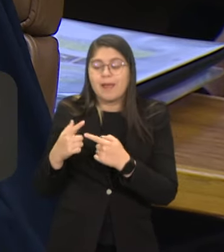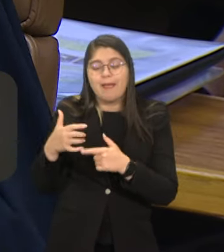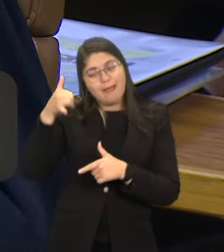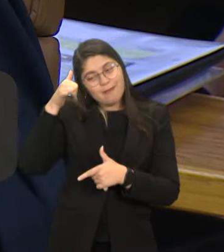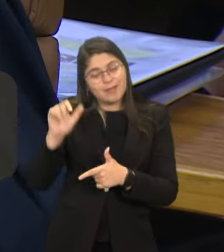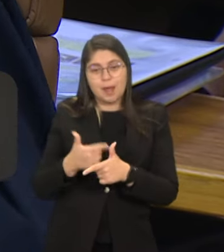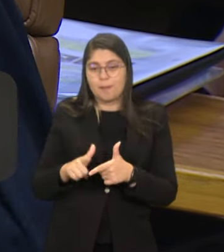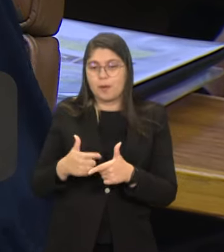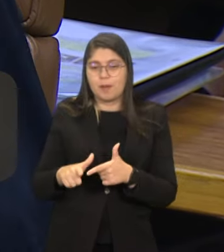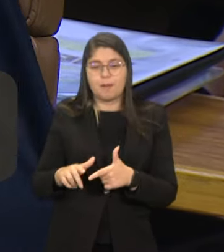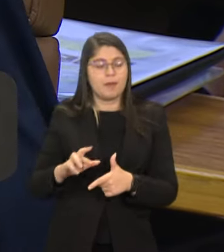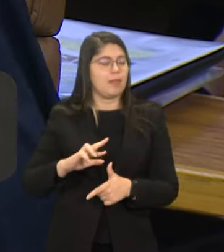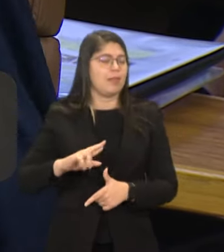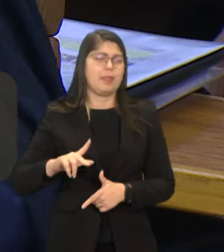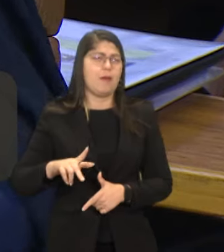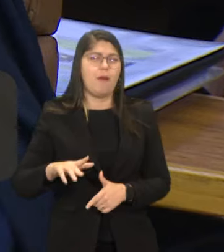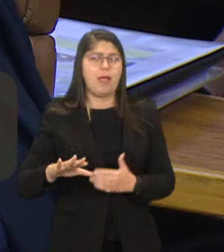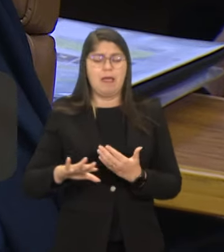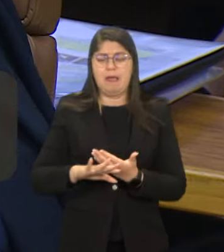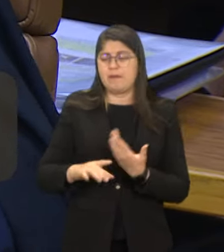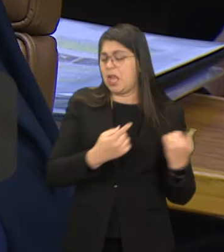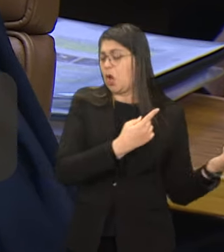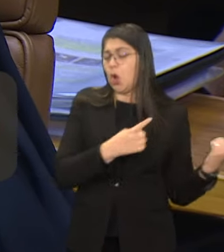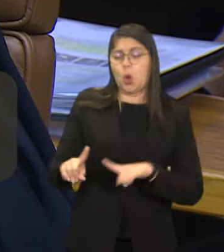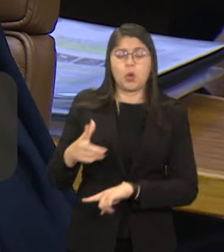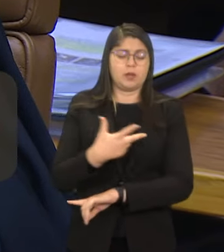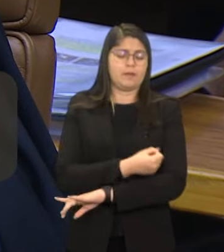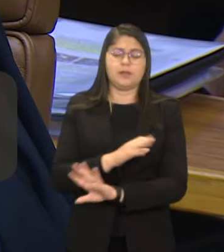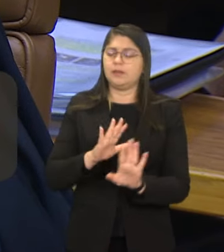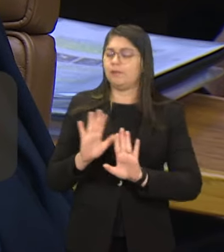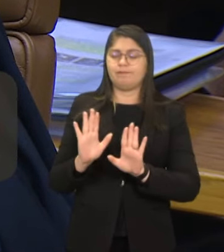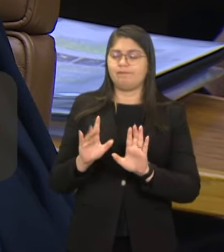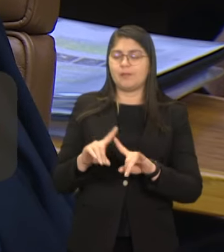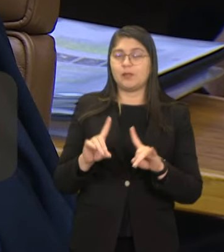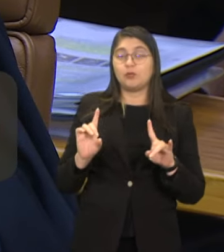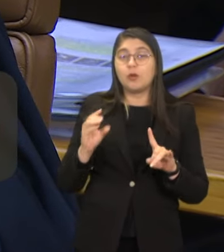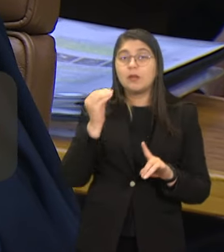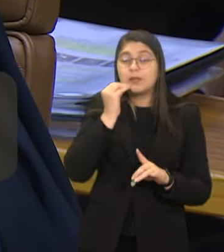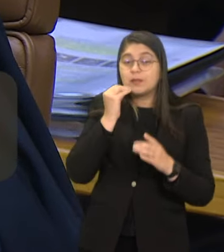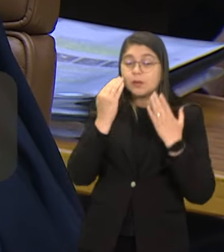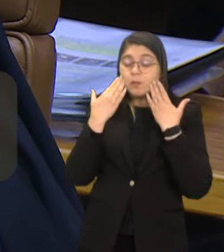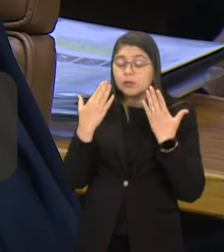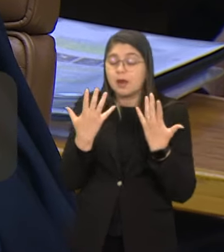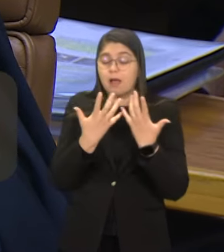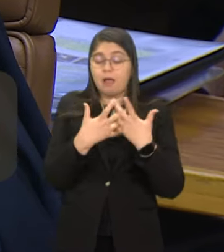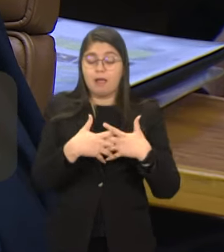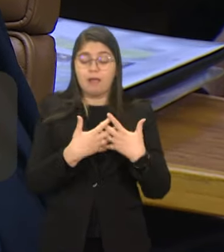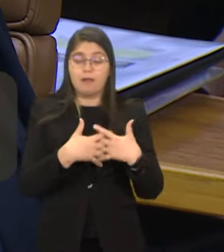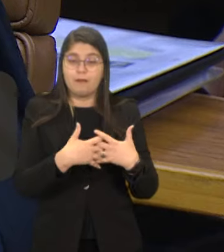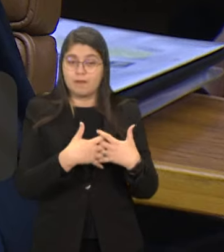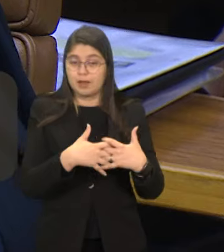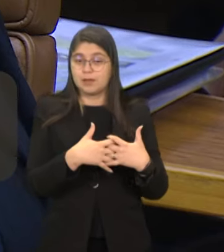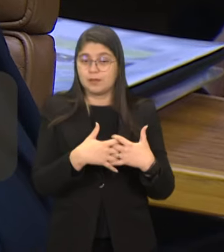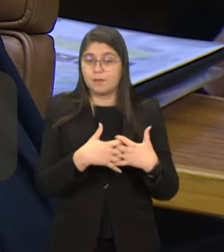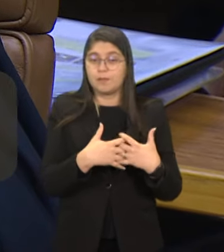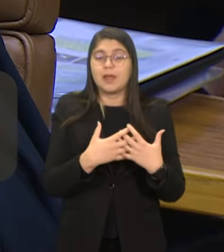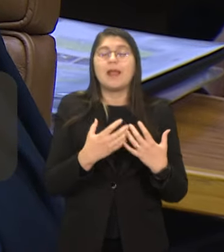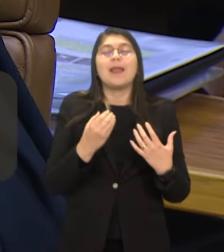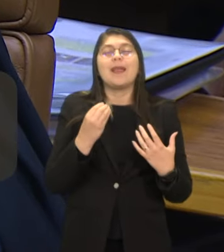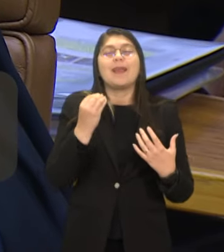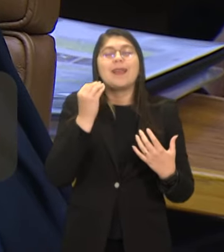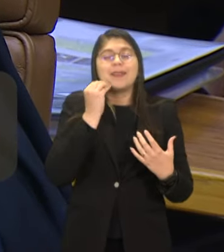estou absolutamente afastando nem contra, mas eu estou aqui tentando trazer uma reflexão do